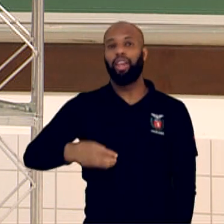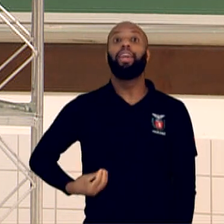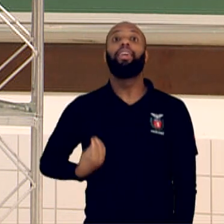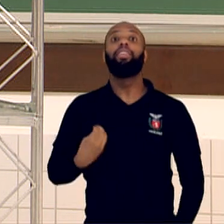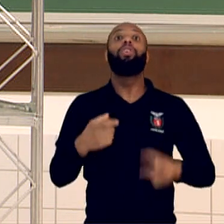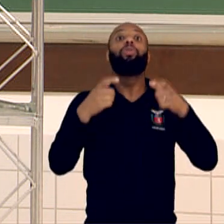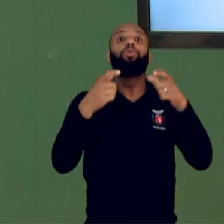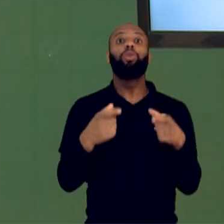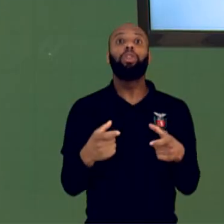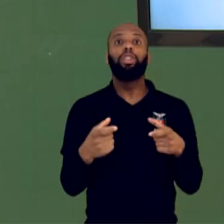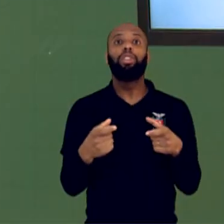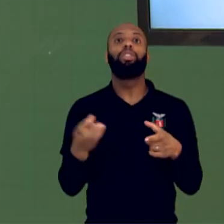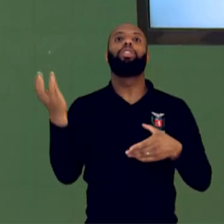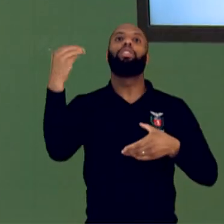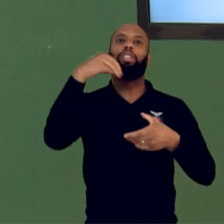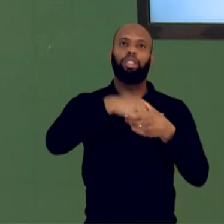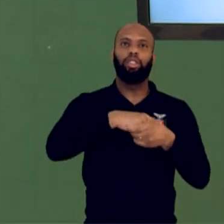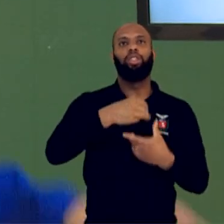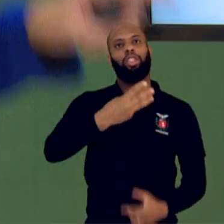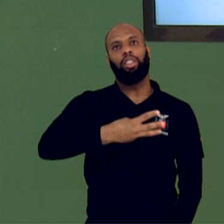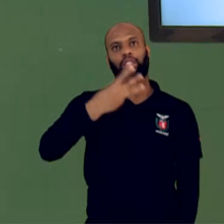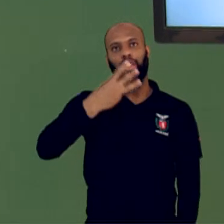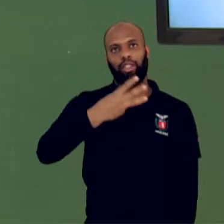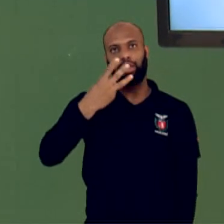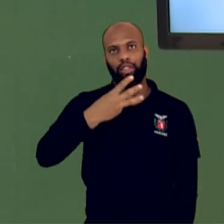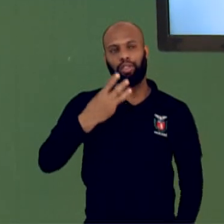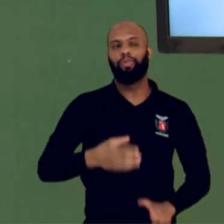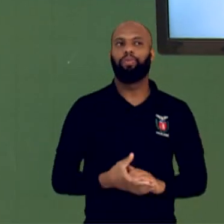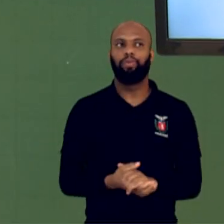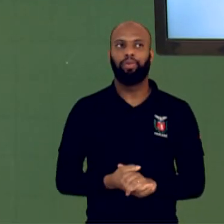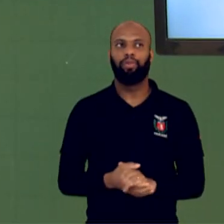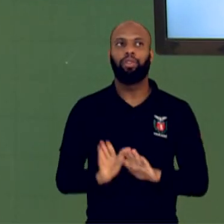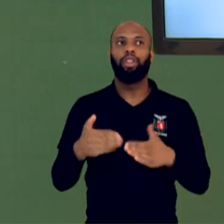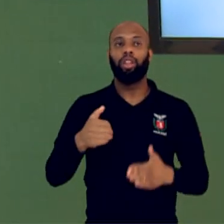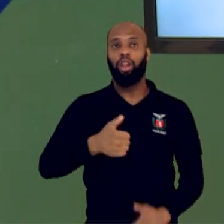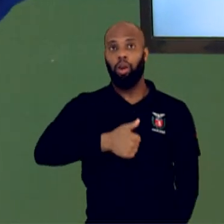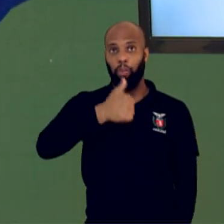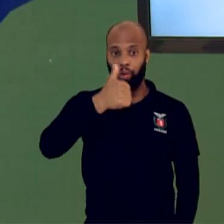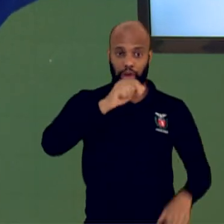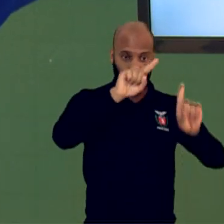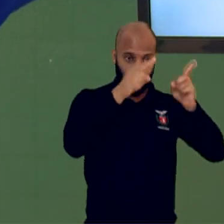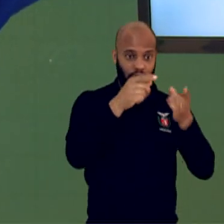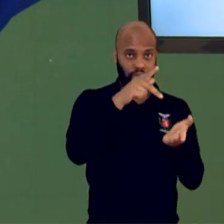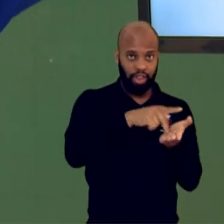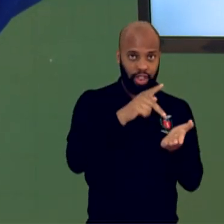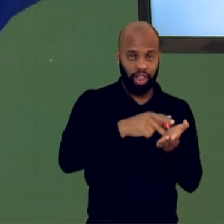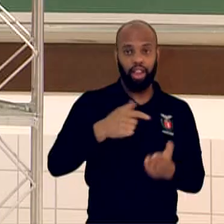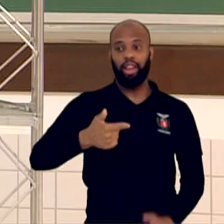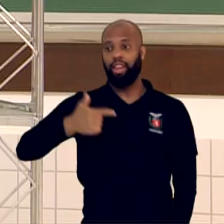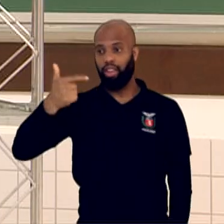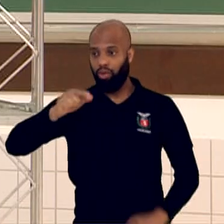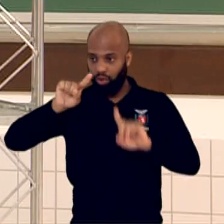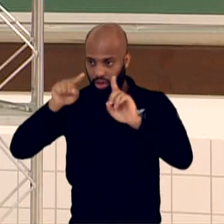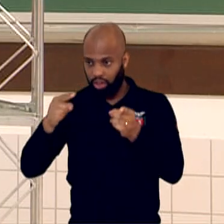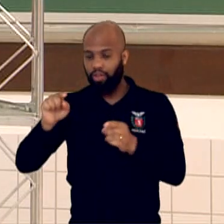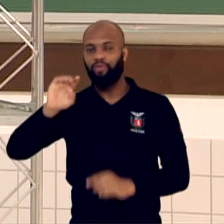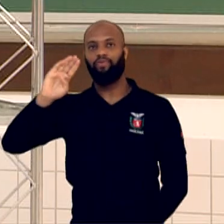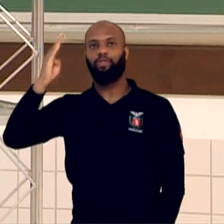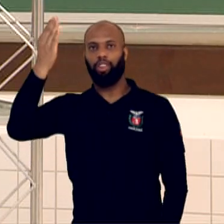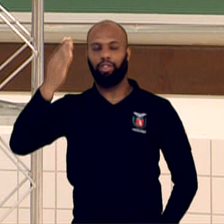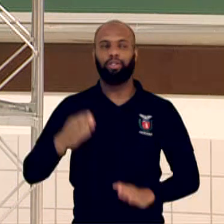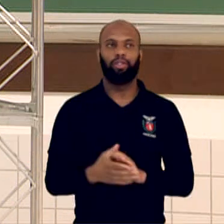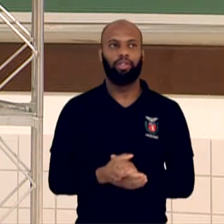ele está no terceiro quadrante. Então, a primeira verdadeira e a segunda é falsa. Tudo bem,